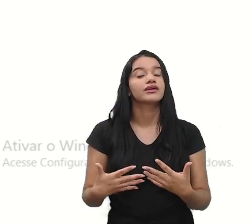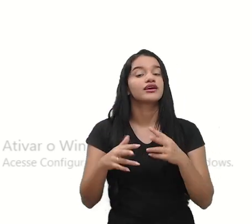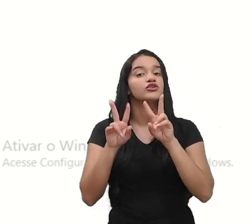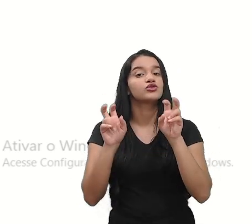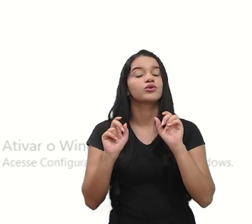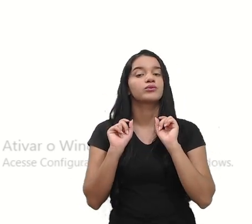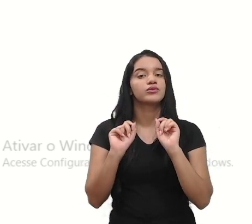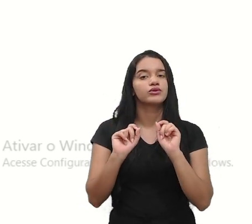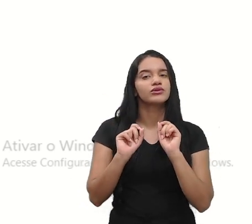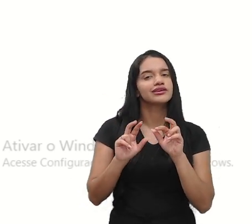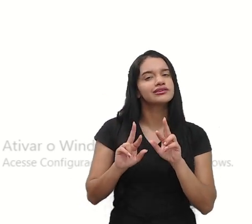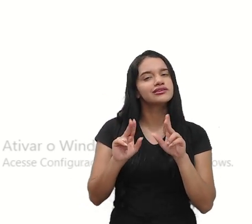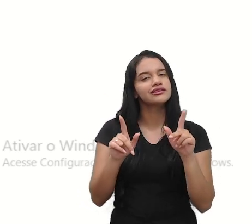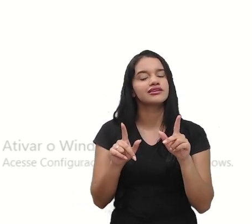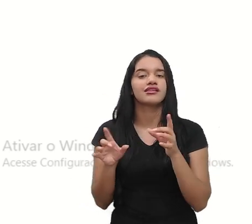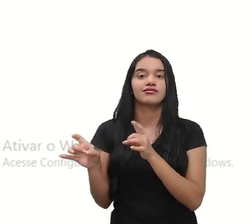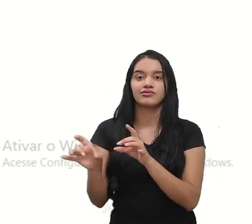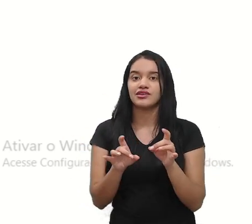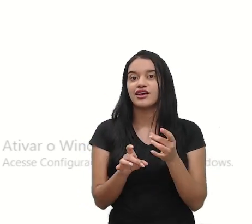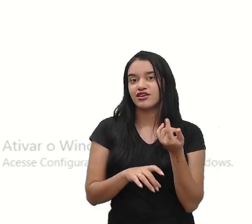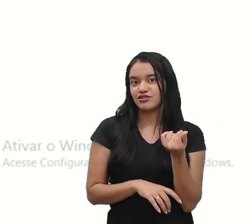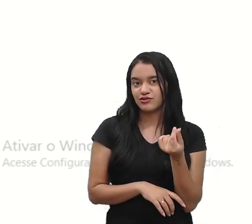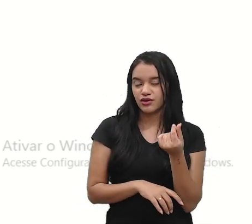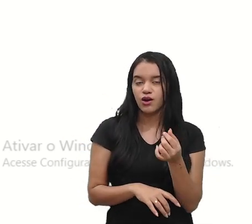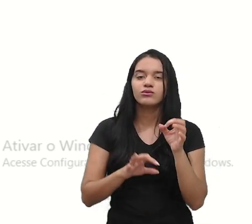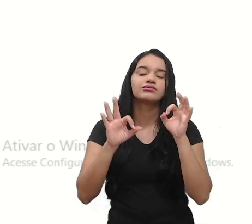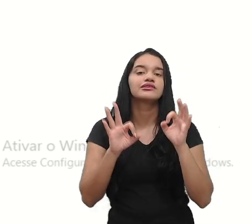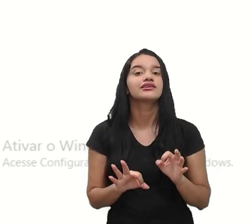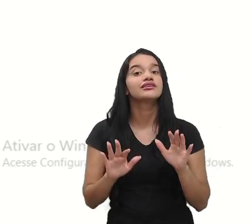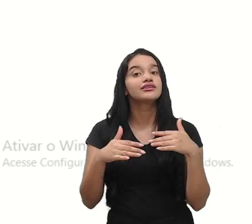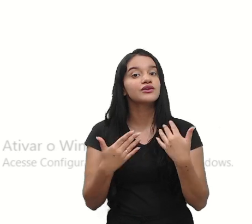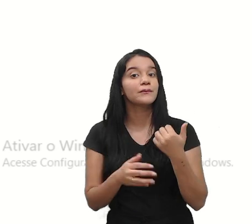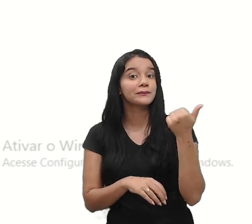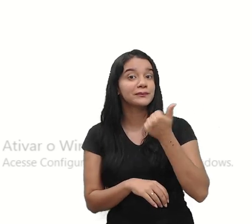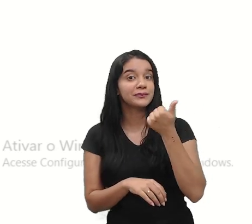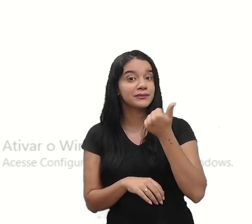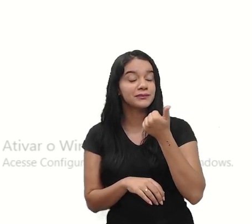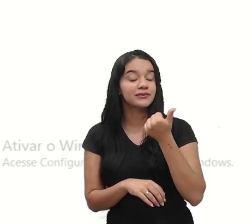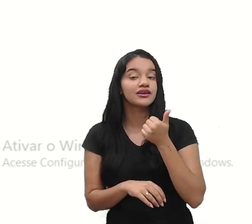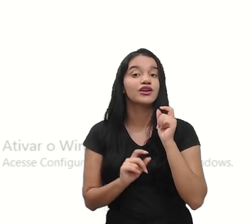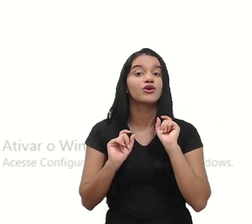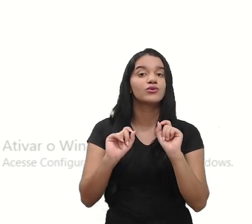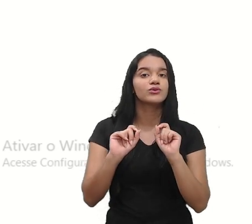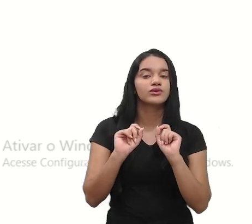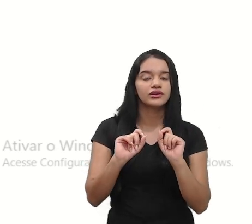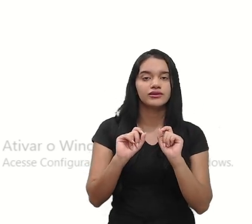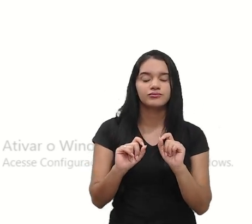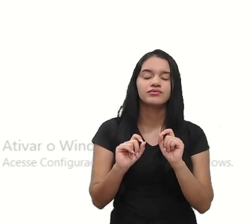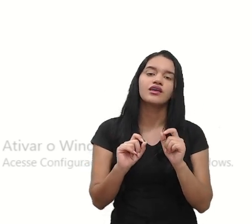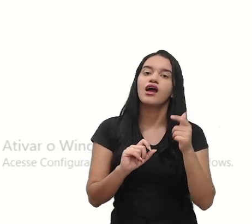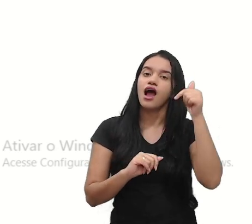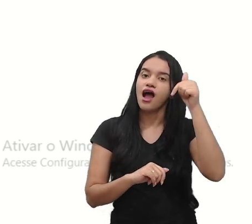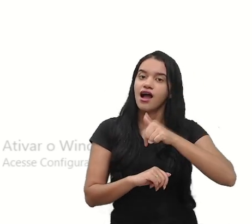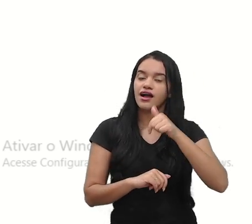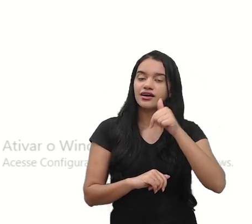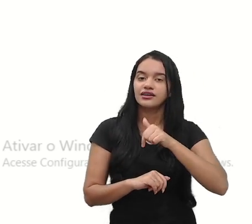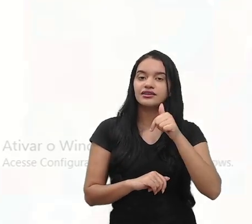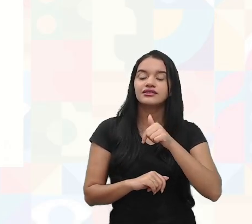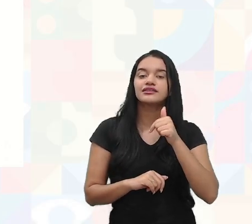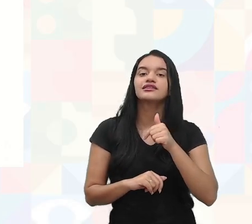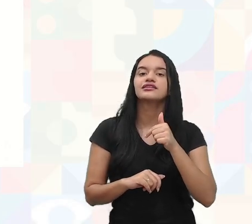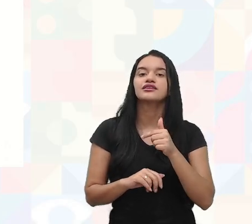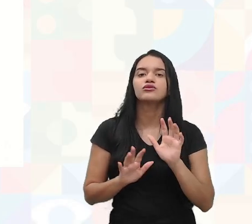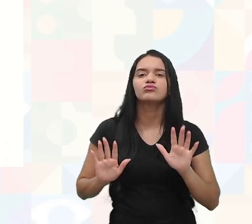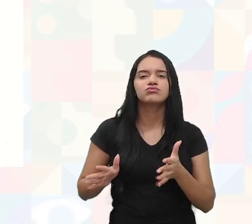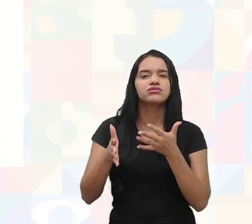sobre a distinção de preço e valor, certo? Então, na primeira unidade do nosso e-book, a gente trata um pouco sobre isso e aqui a gente vai reforçar